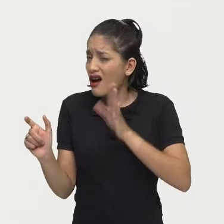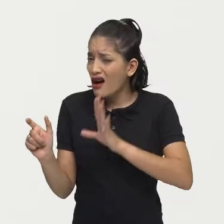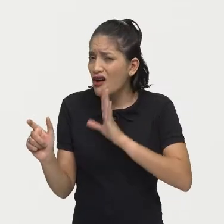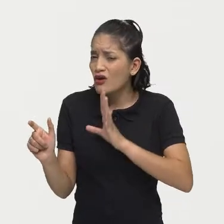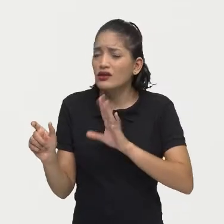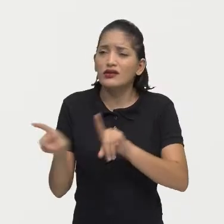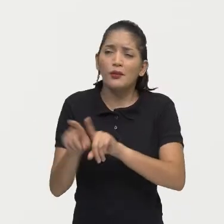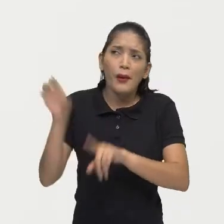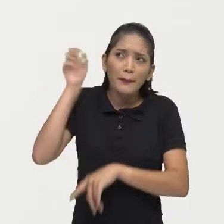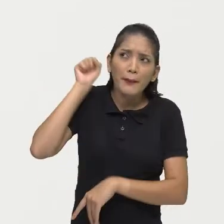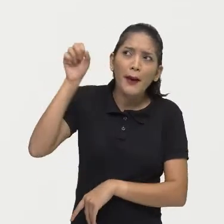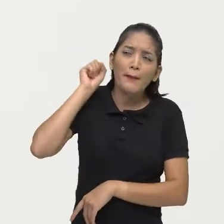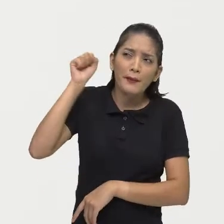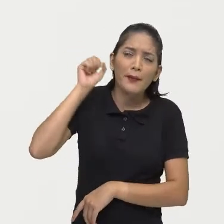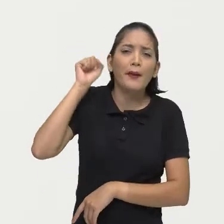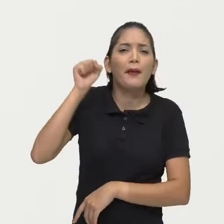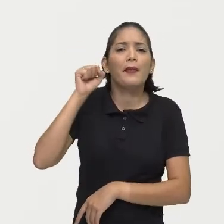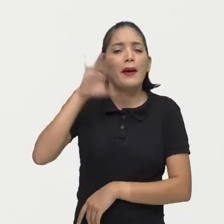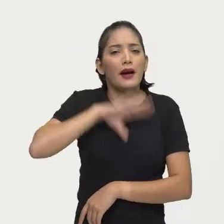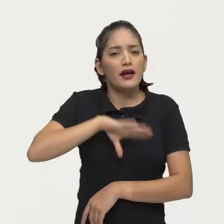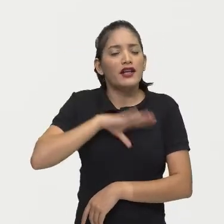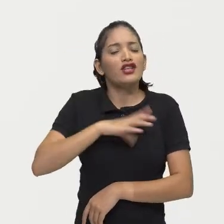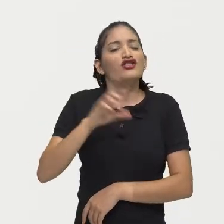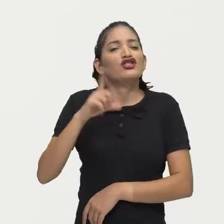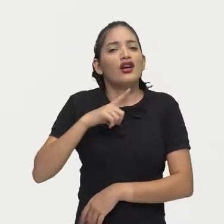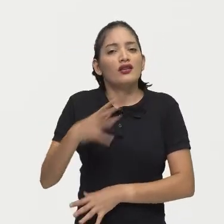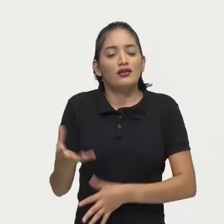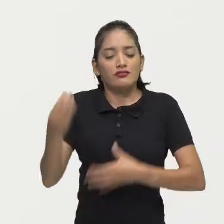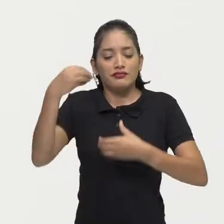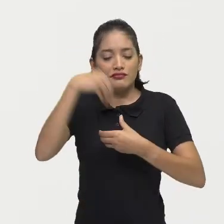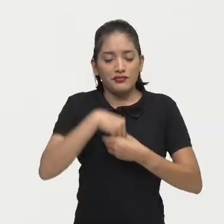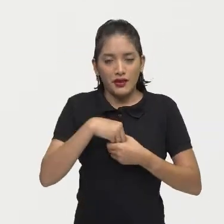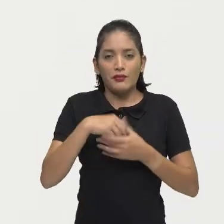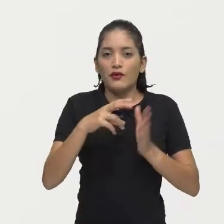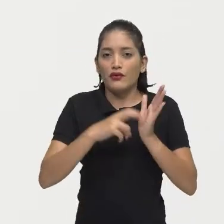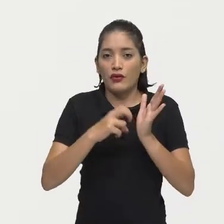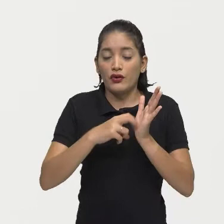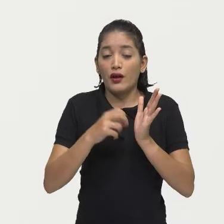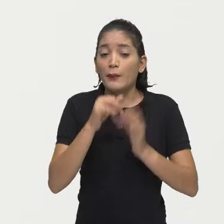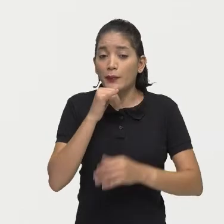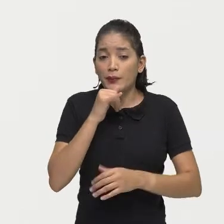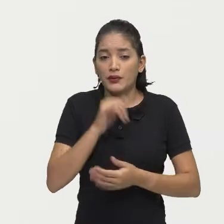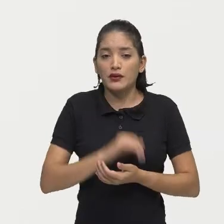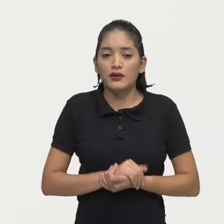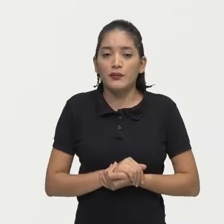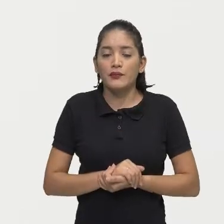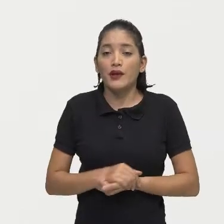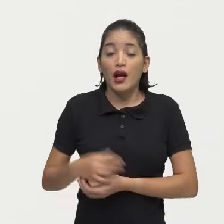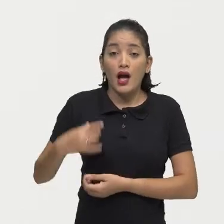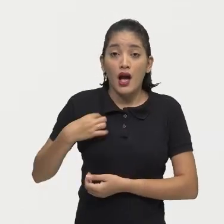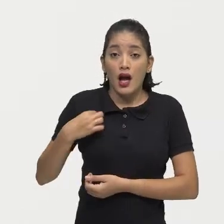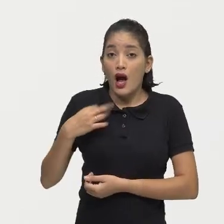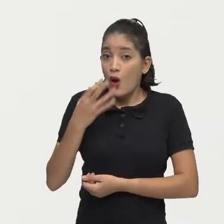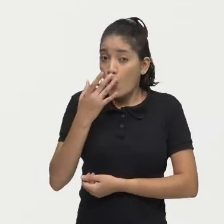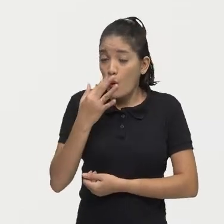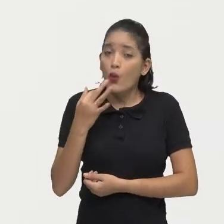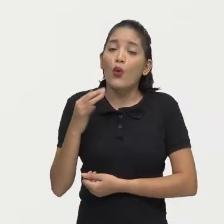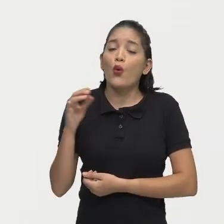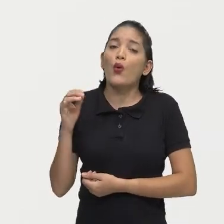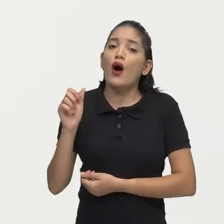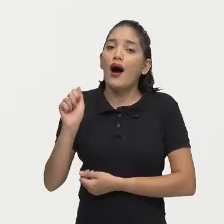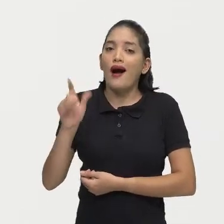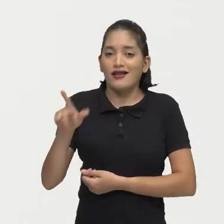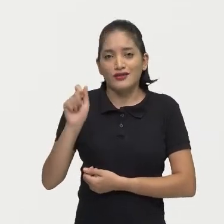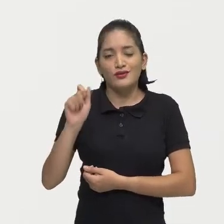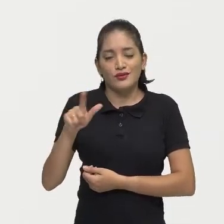ouço tanto em português, que elas já fazem parte do vocabulário. Então eu sei, por exemplo, a palavra blue quer dizer azul. É uma palavra muito usada, muito